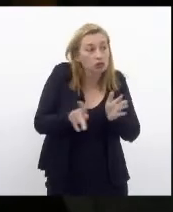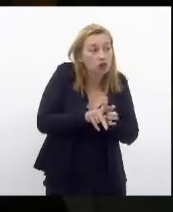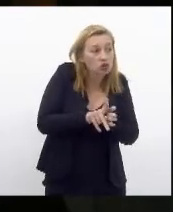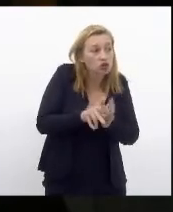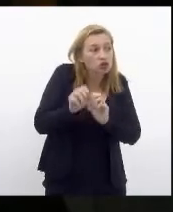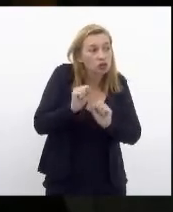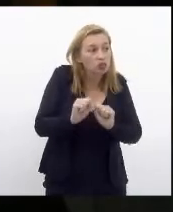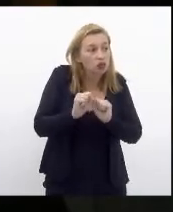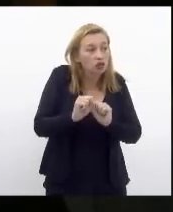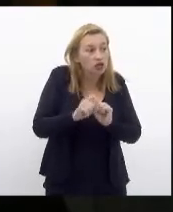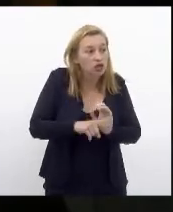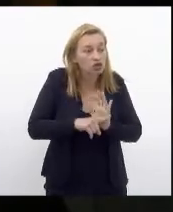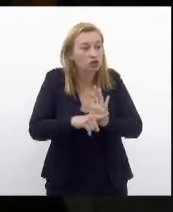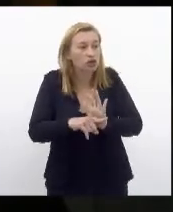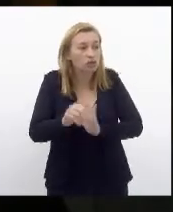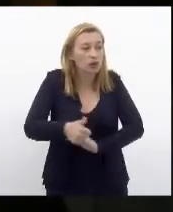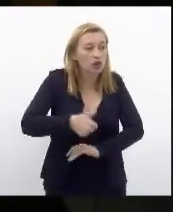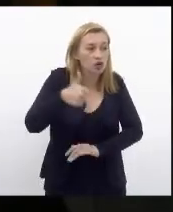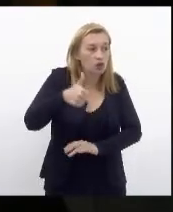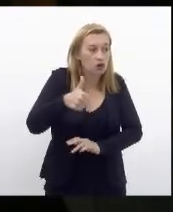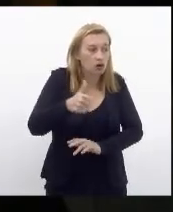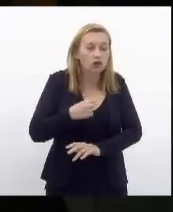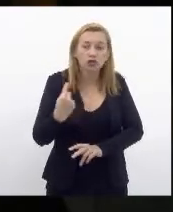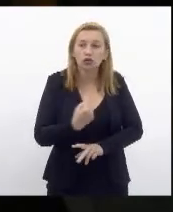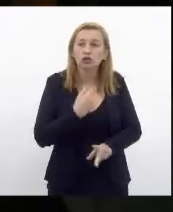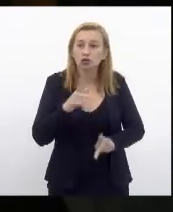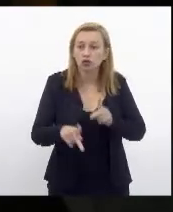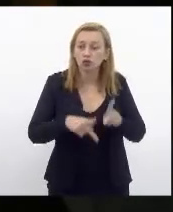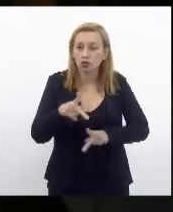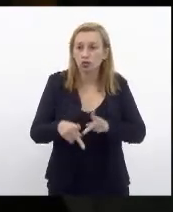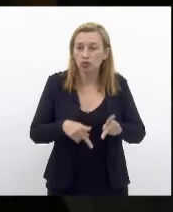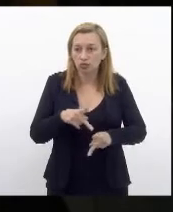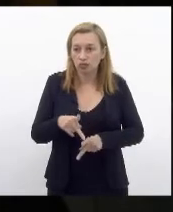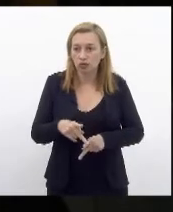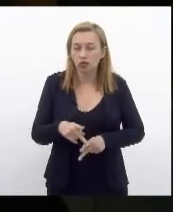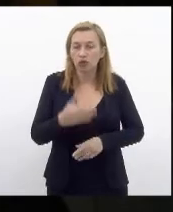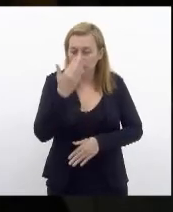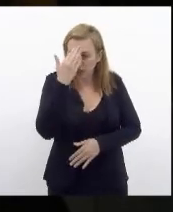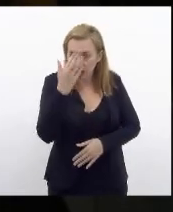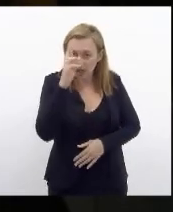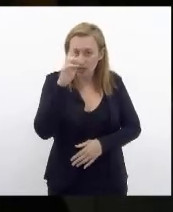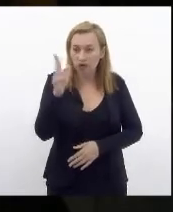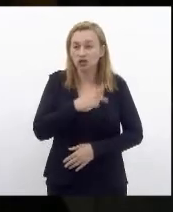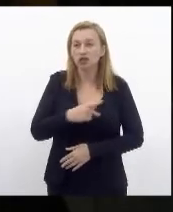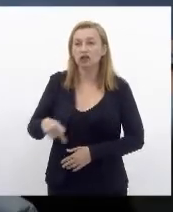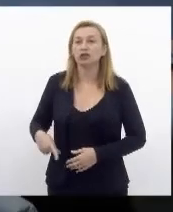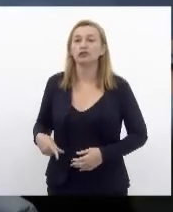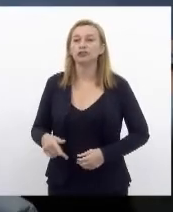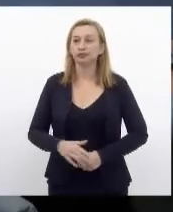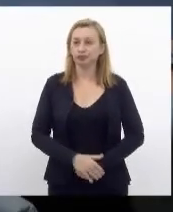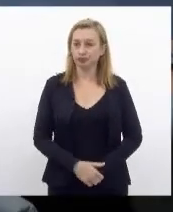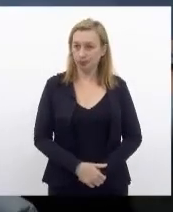possam agregar melhoria para a nossa população fluminense. Muito obrigado, senhora presidente.